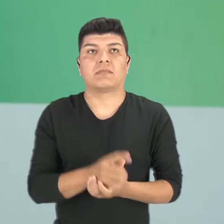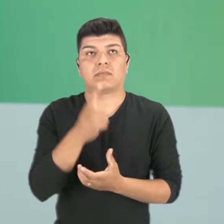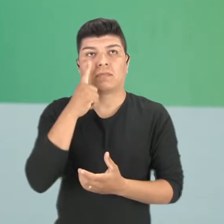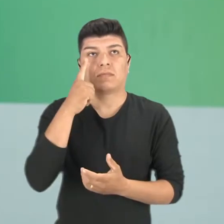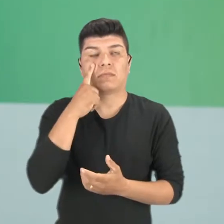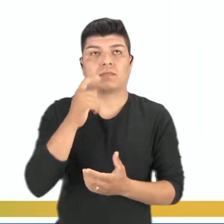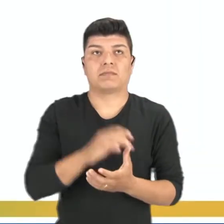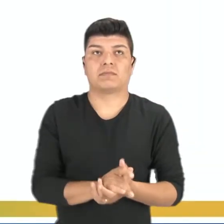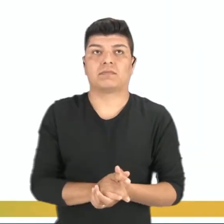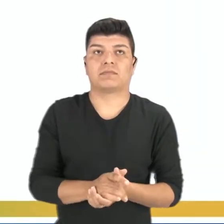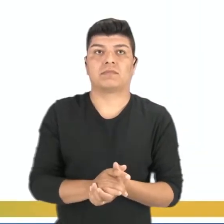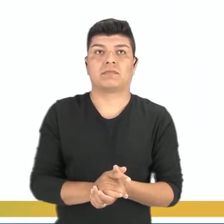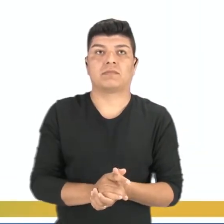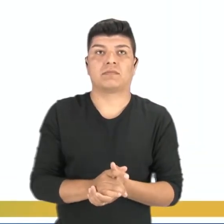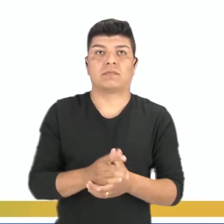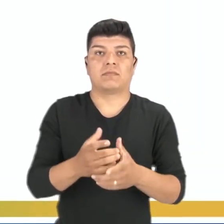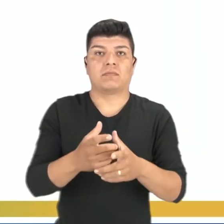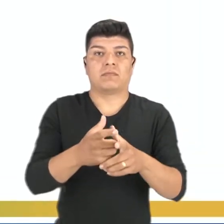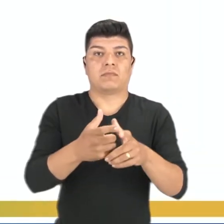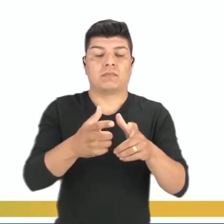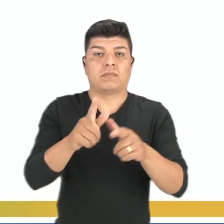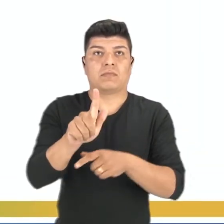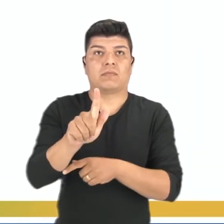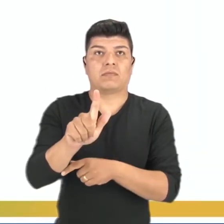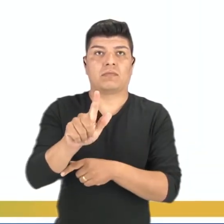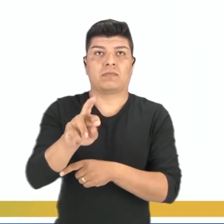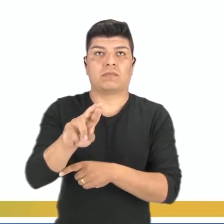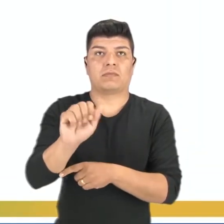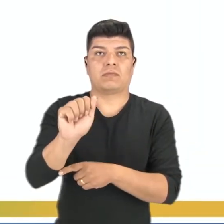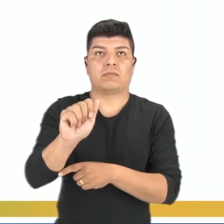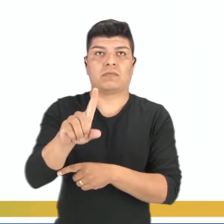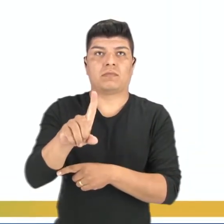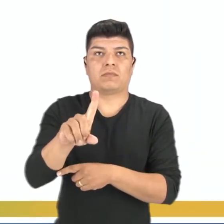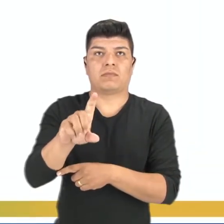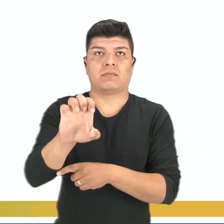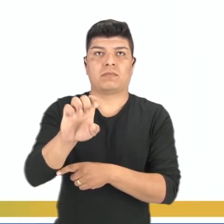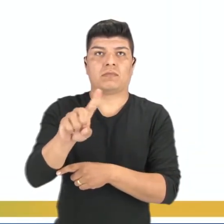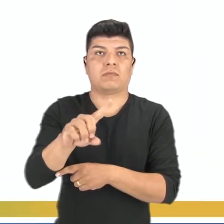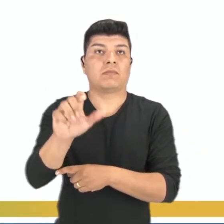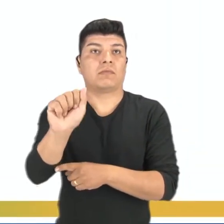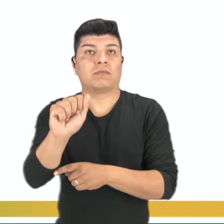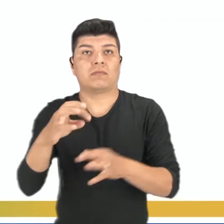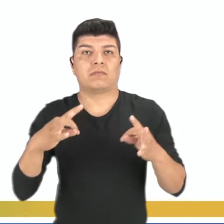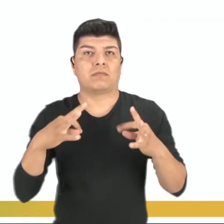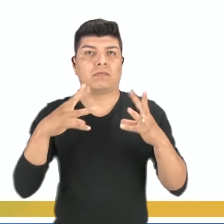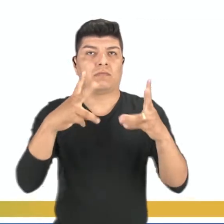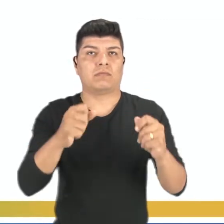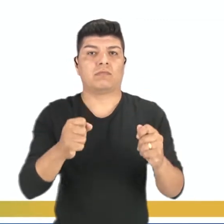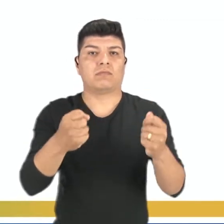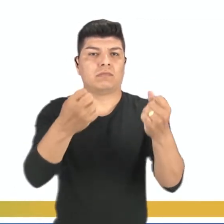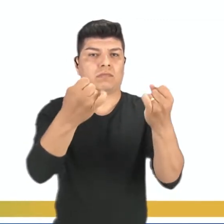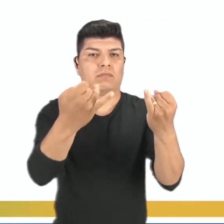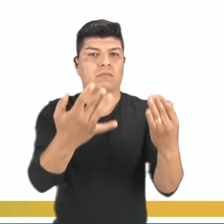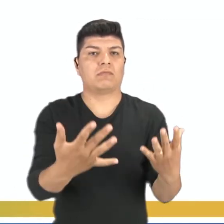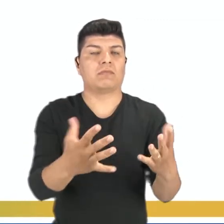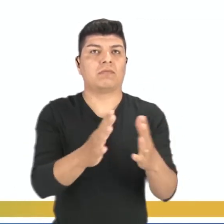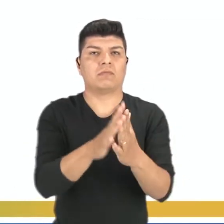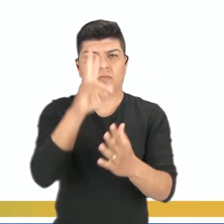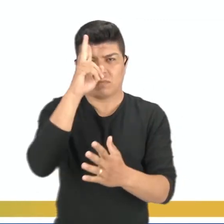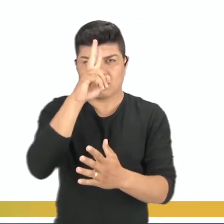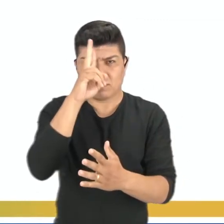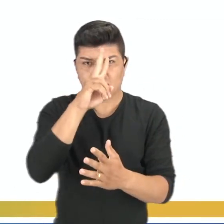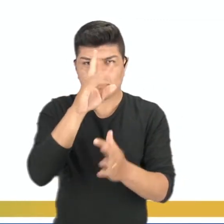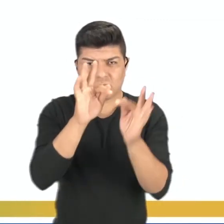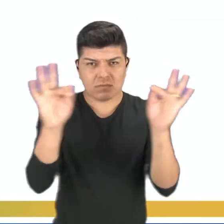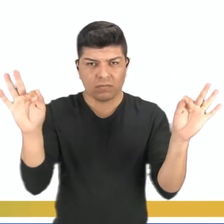só. A grandeza é tudo aquilo que pode ser mensurável, certo? Lembram